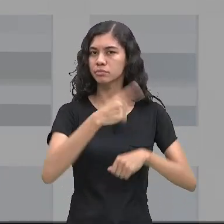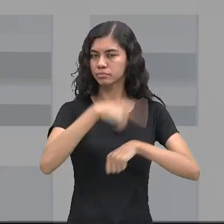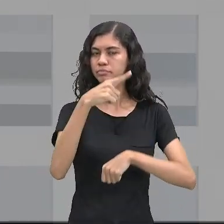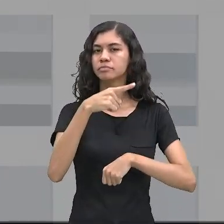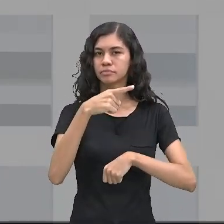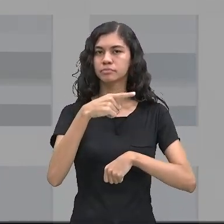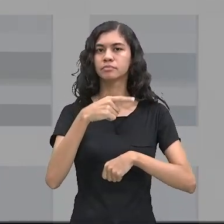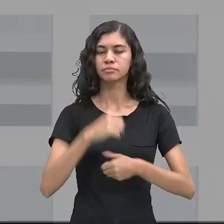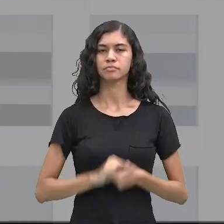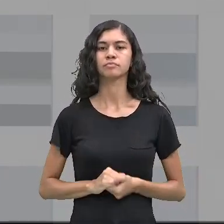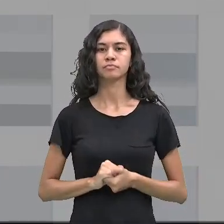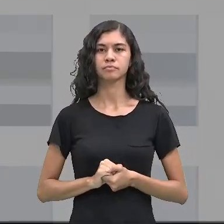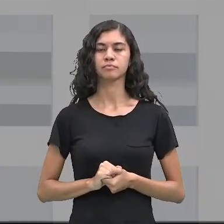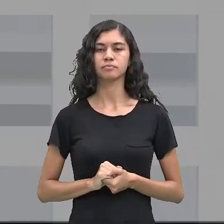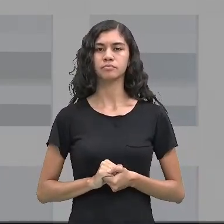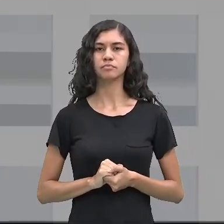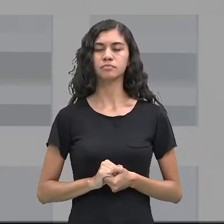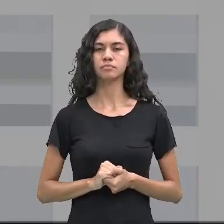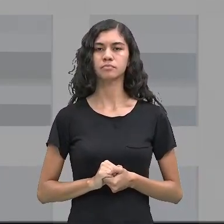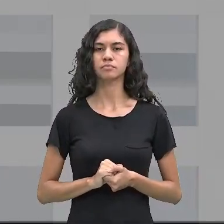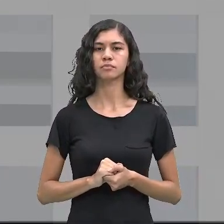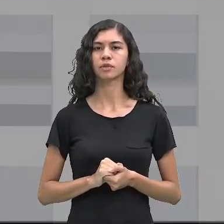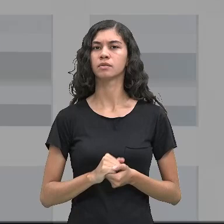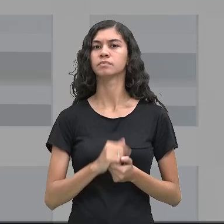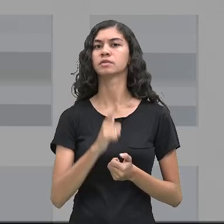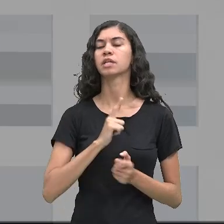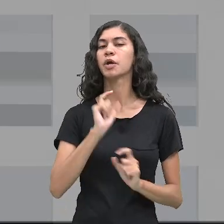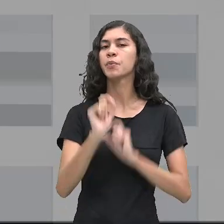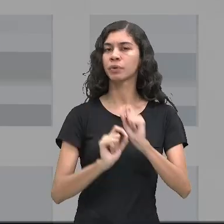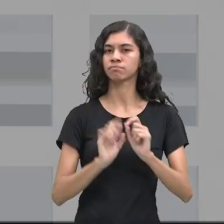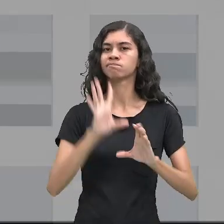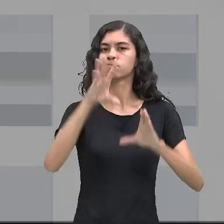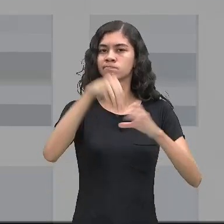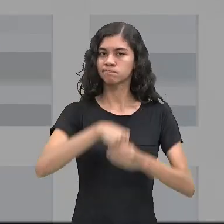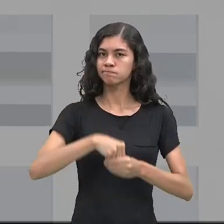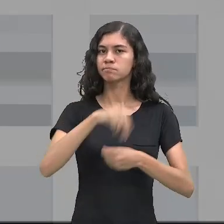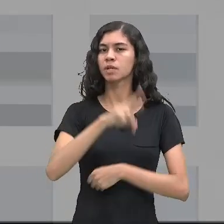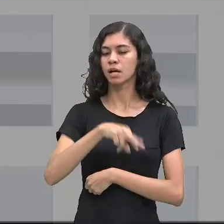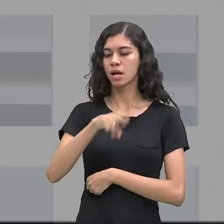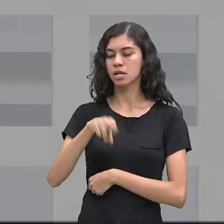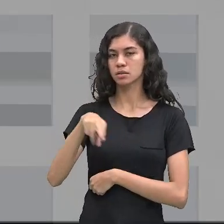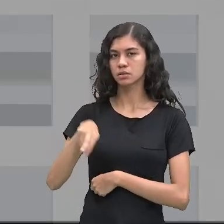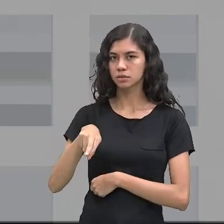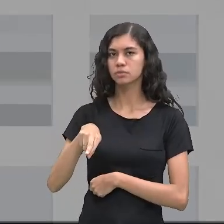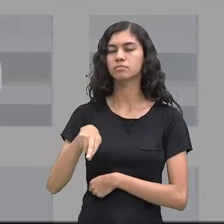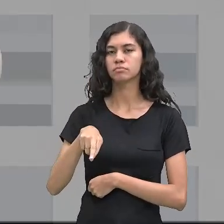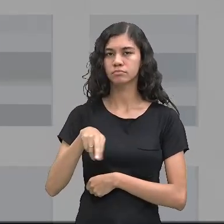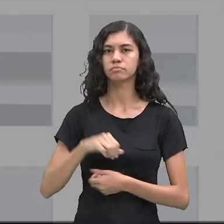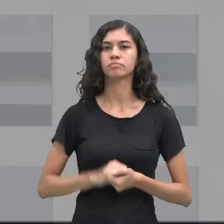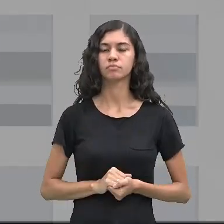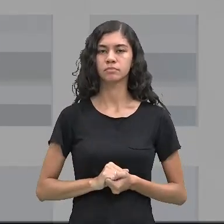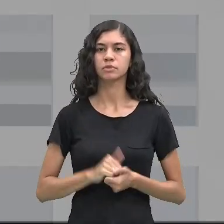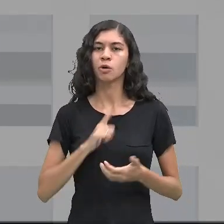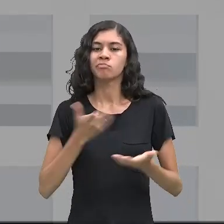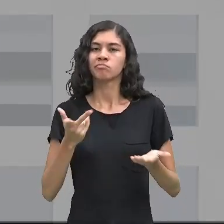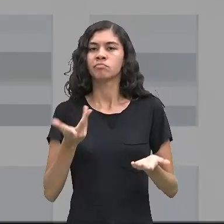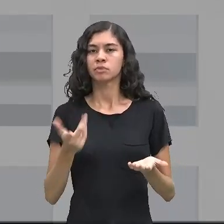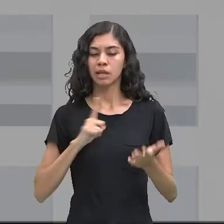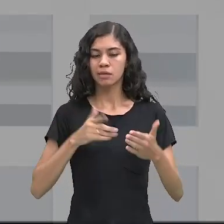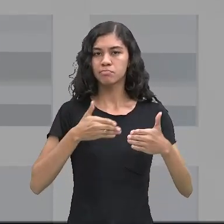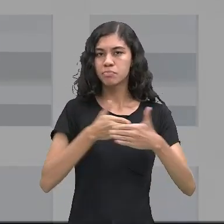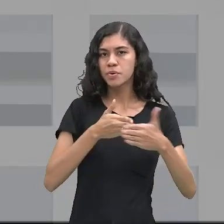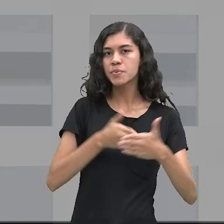não é? Esses condutores, eles possuem uma resistência interna, eles possuem uma resistividade. Apesar de